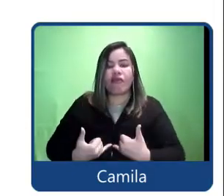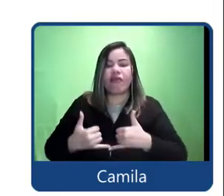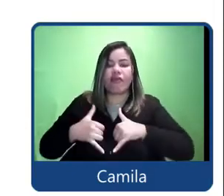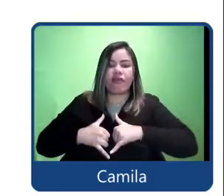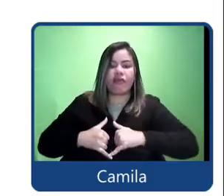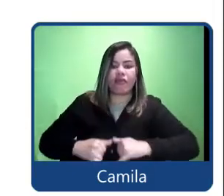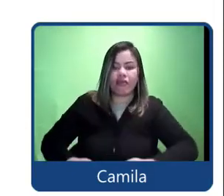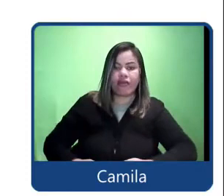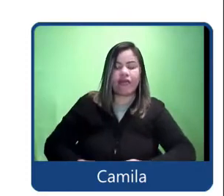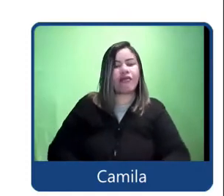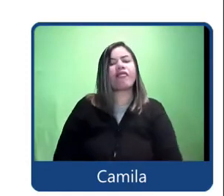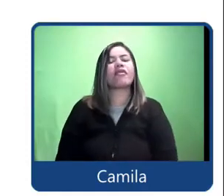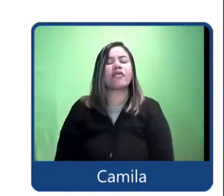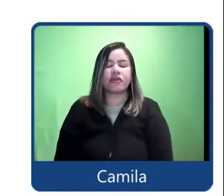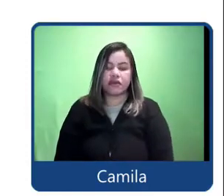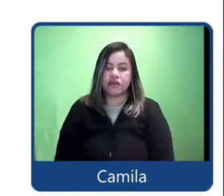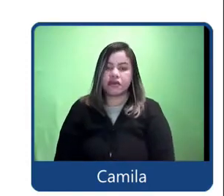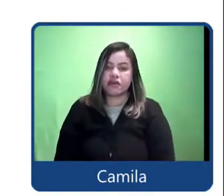e...